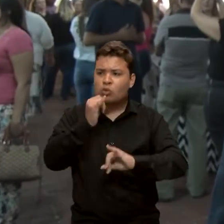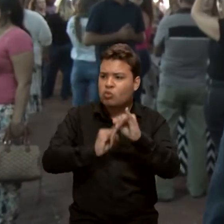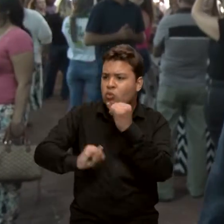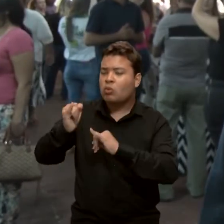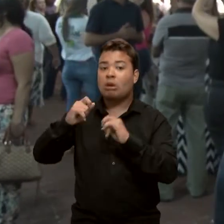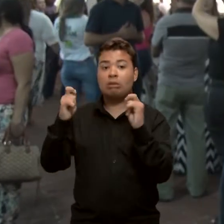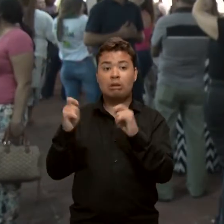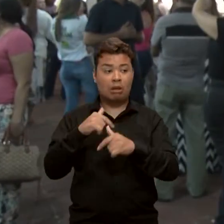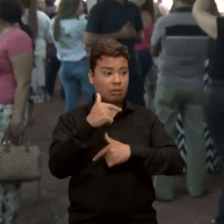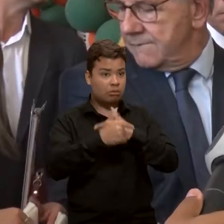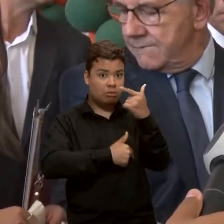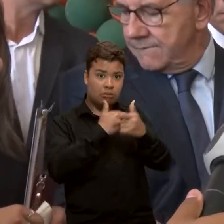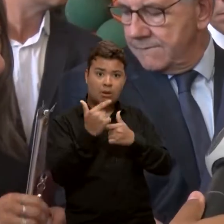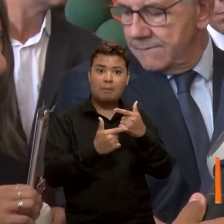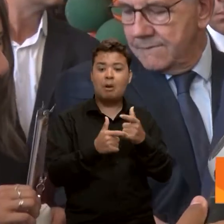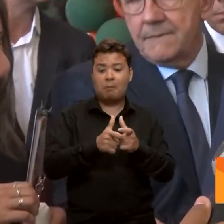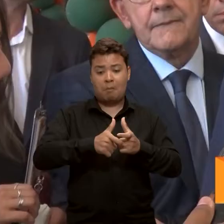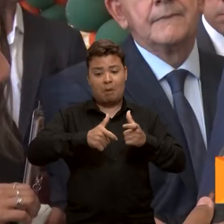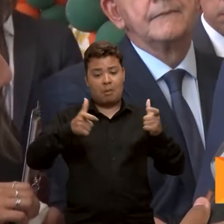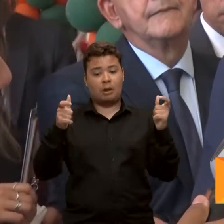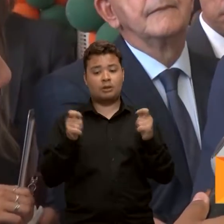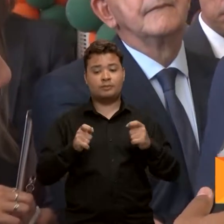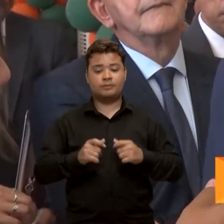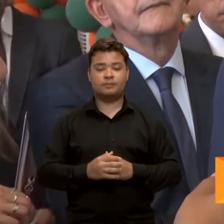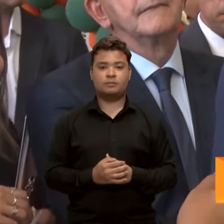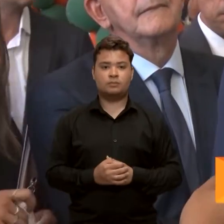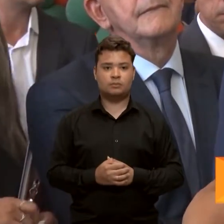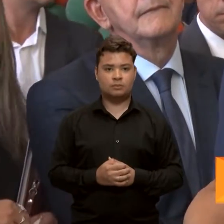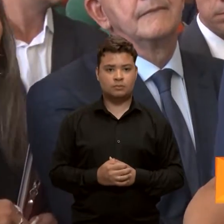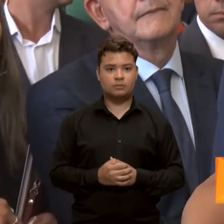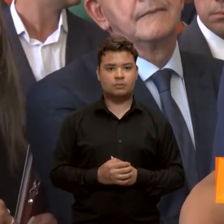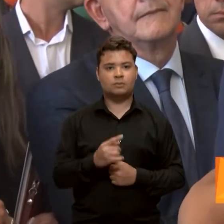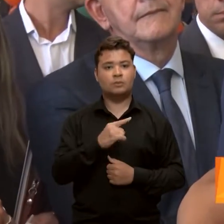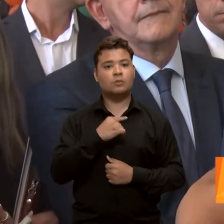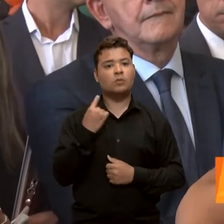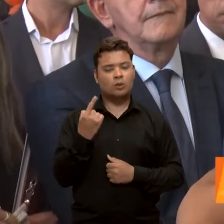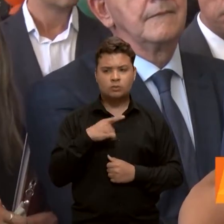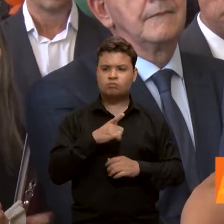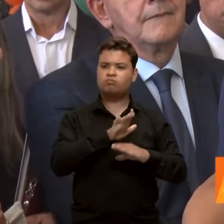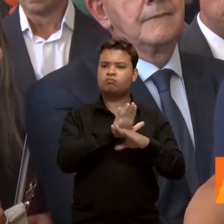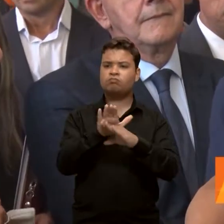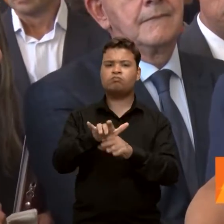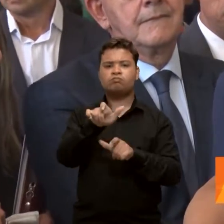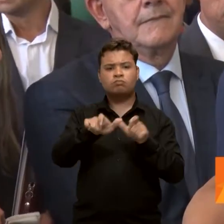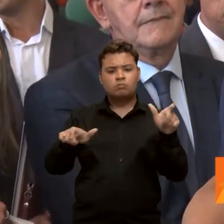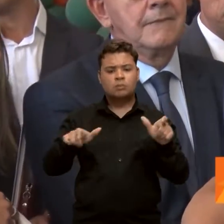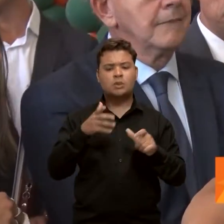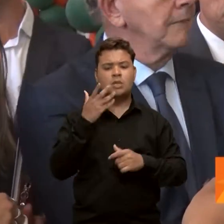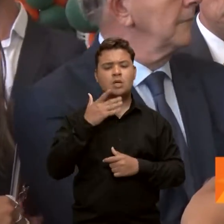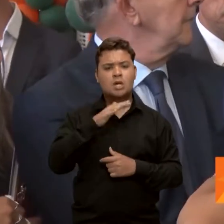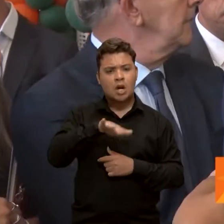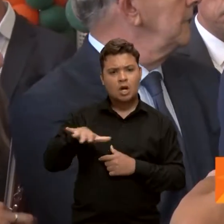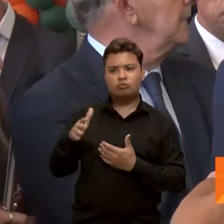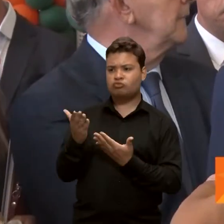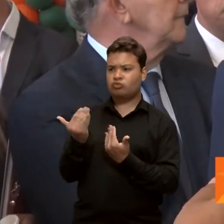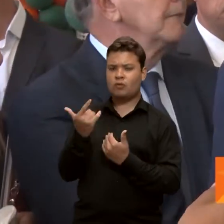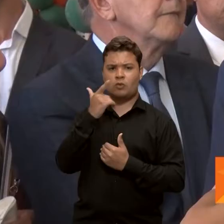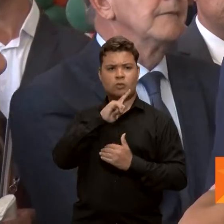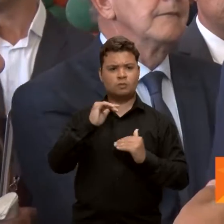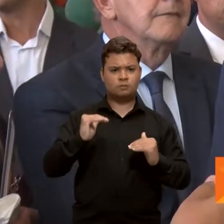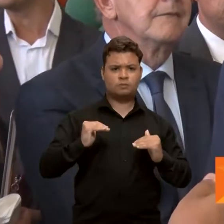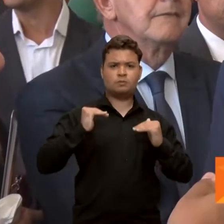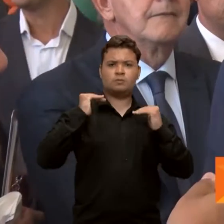mais renda para o nosso estado. Então nós estamos formando nossas crianças e jovens, mas com um padrão de excelência para